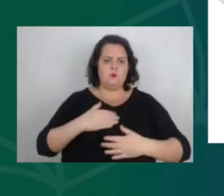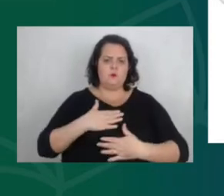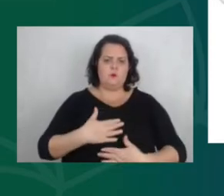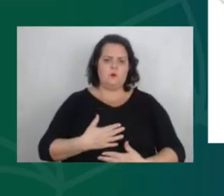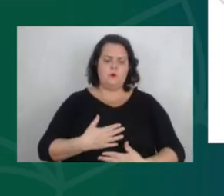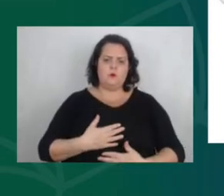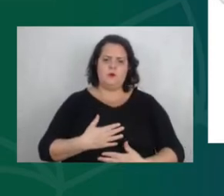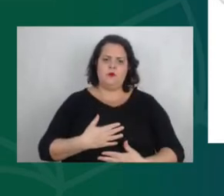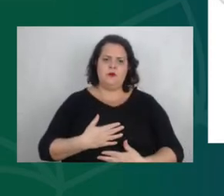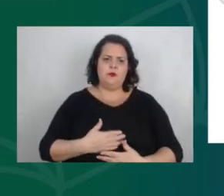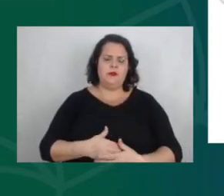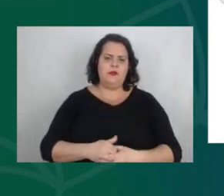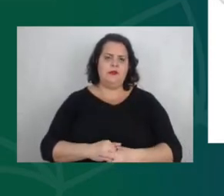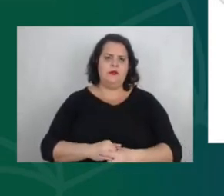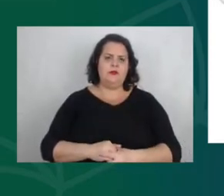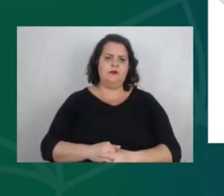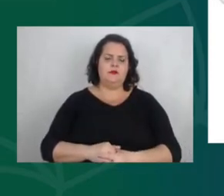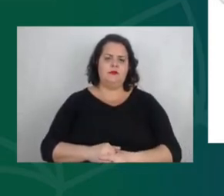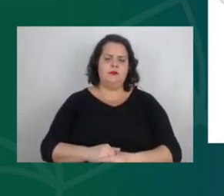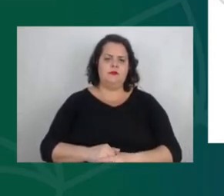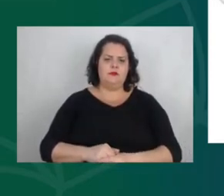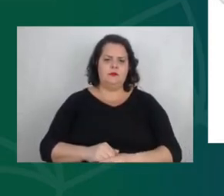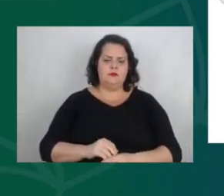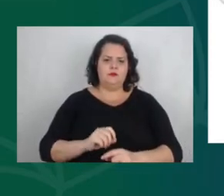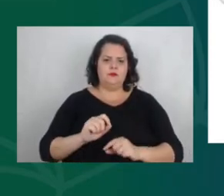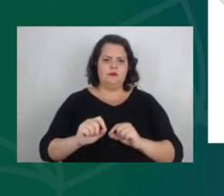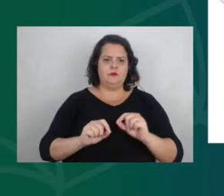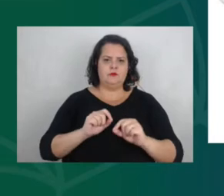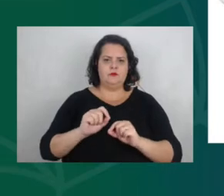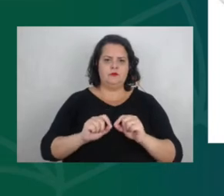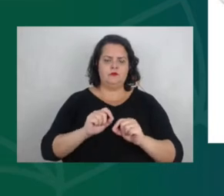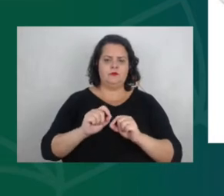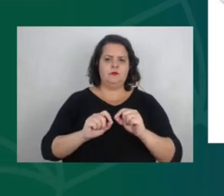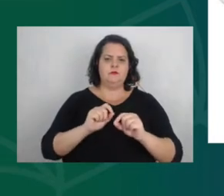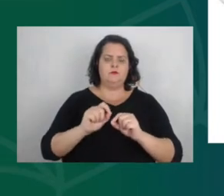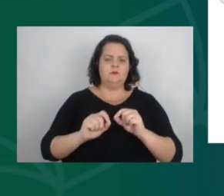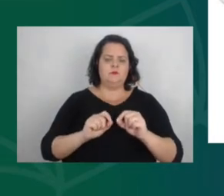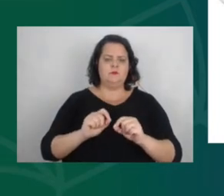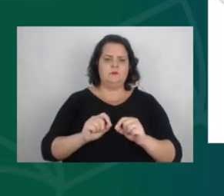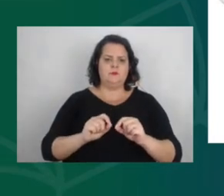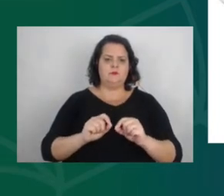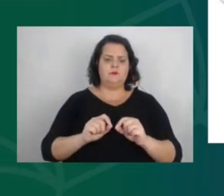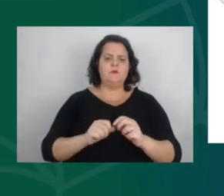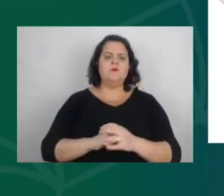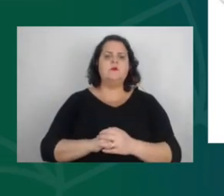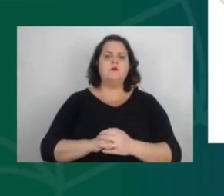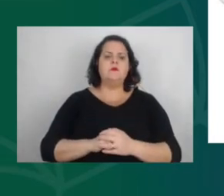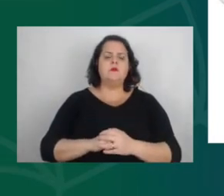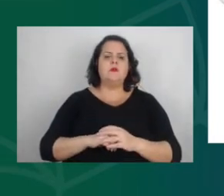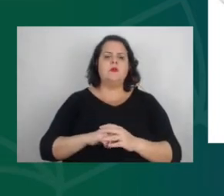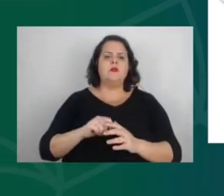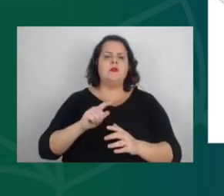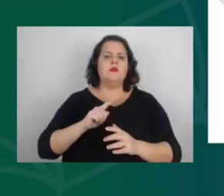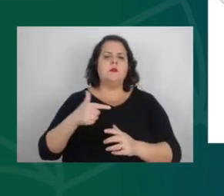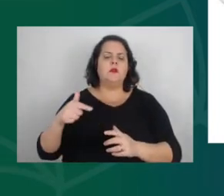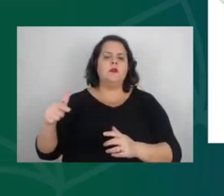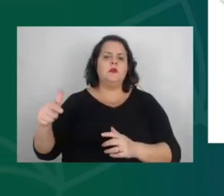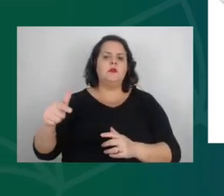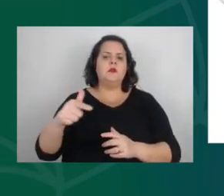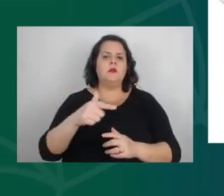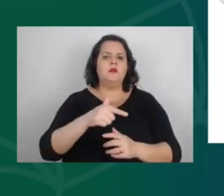ser ou estruturais, que são responsáveis, por exemplo, por várias síndromes genéticas